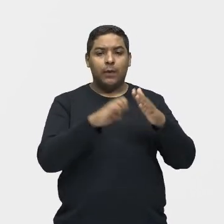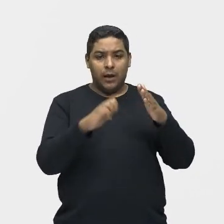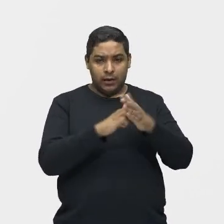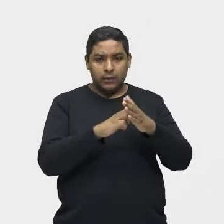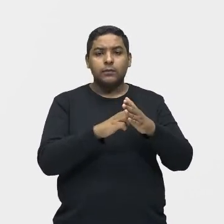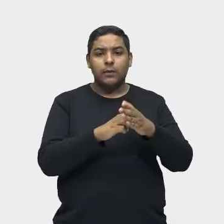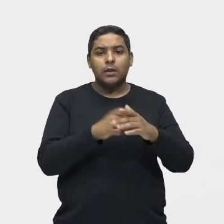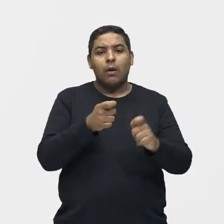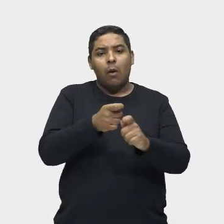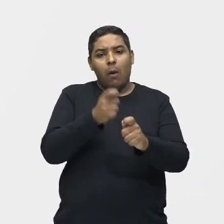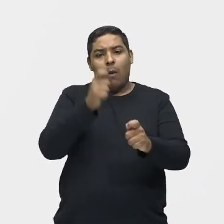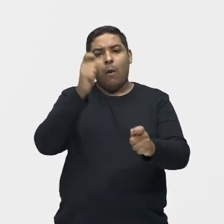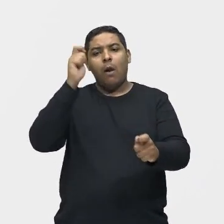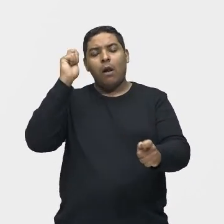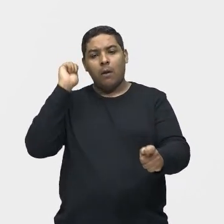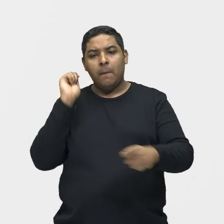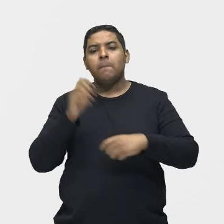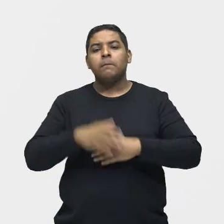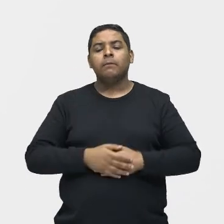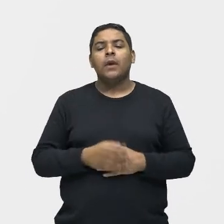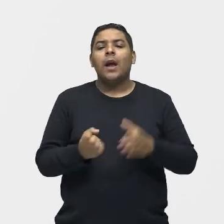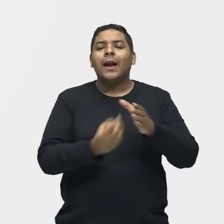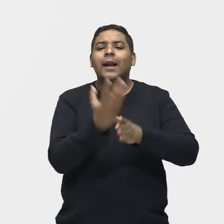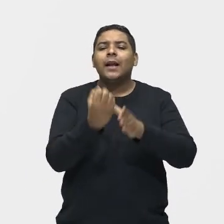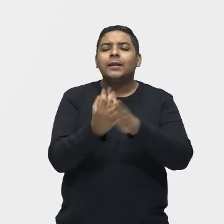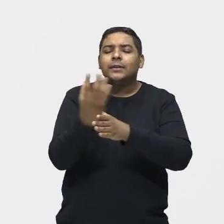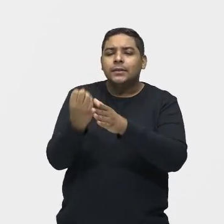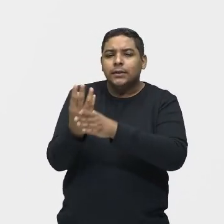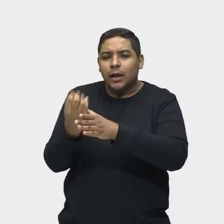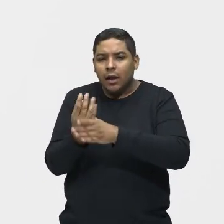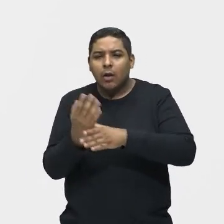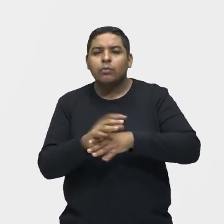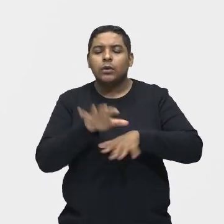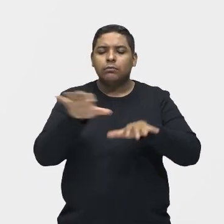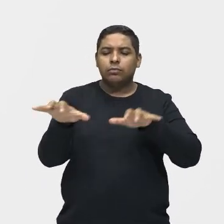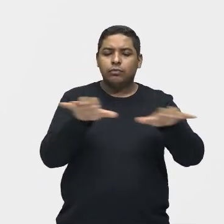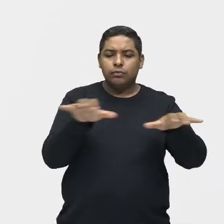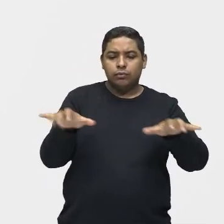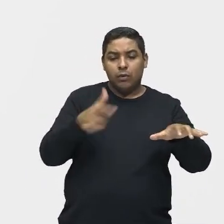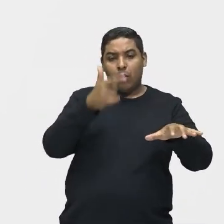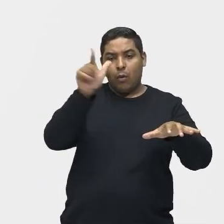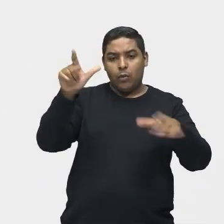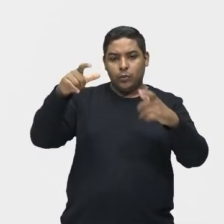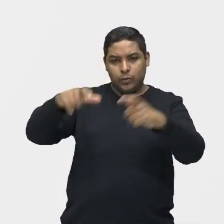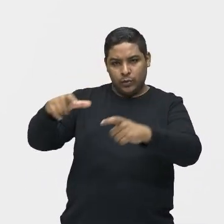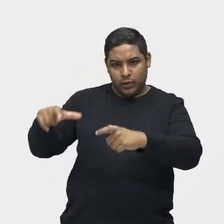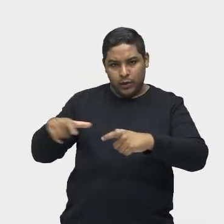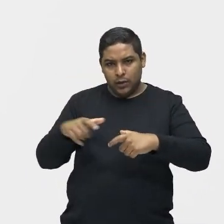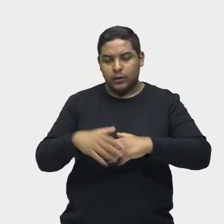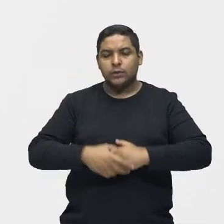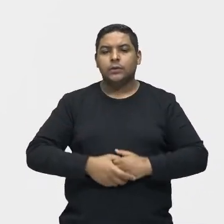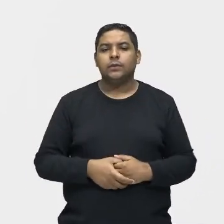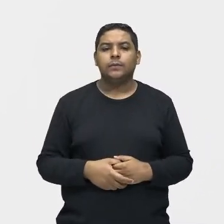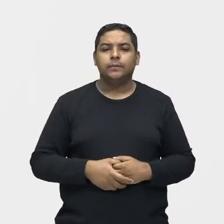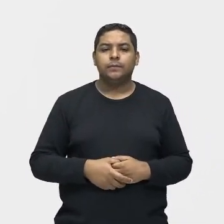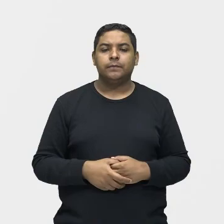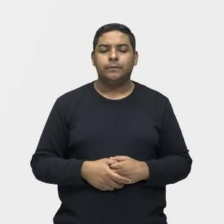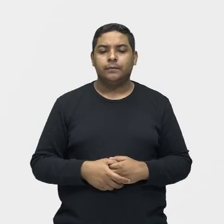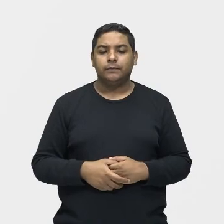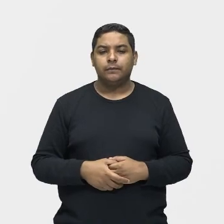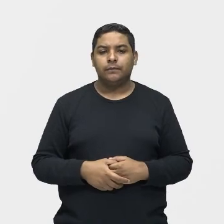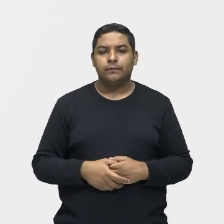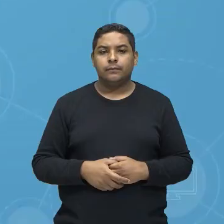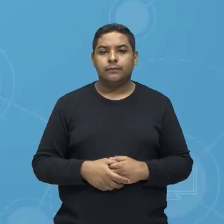os lucros, né, com a criação dessas filiais aí que vão diretamente para a sua sede, tá?